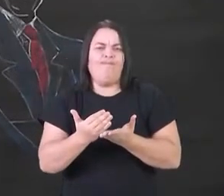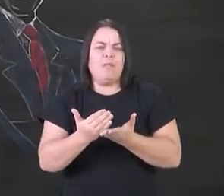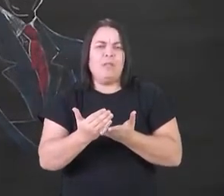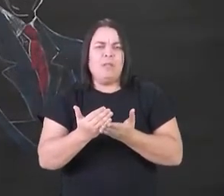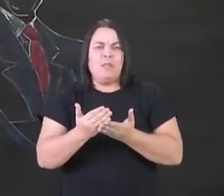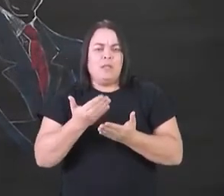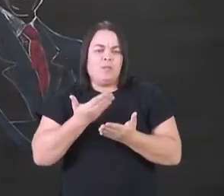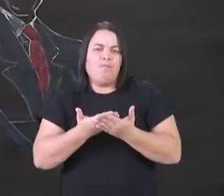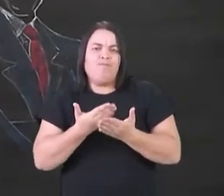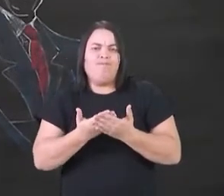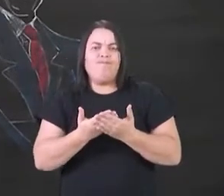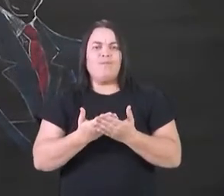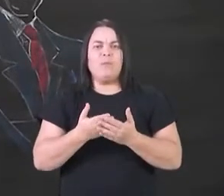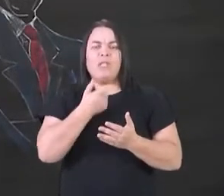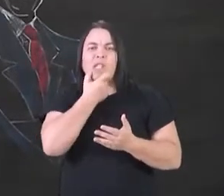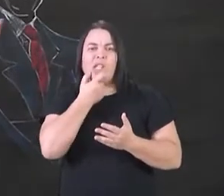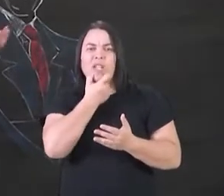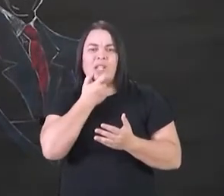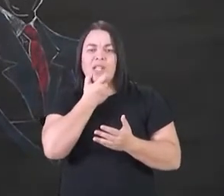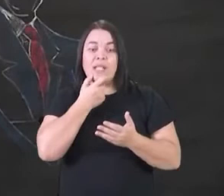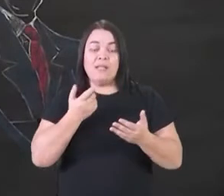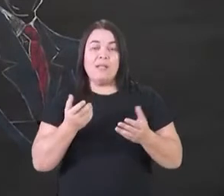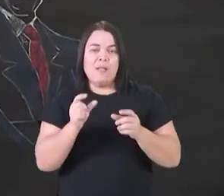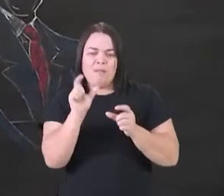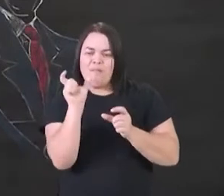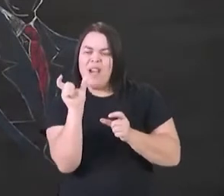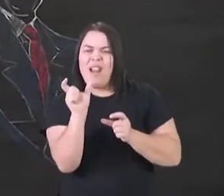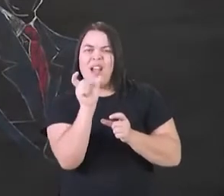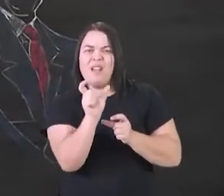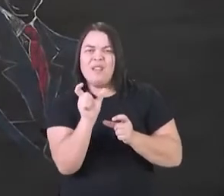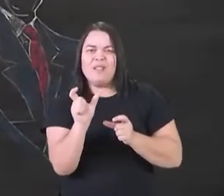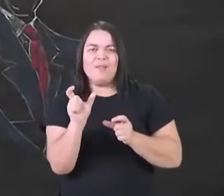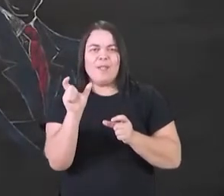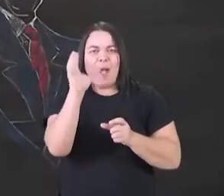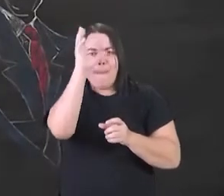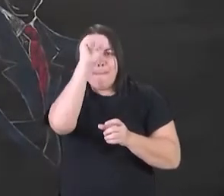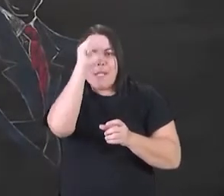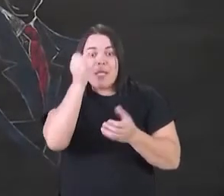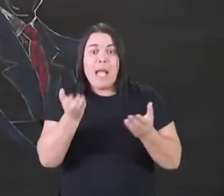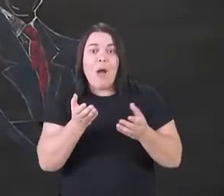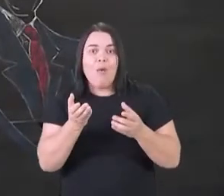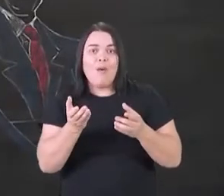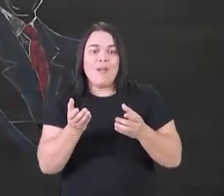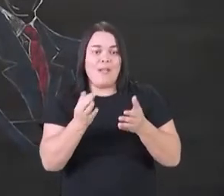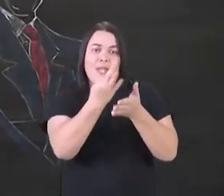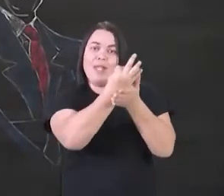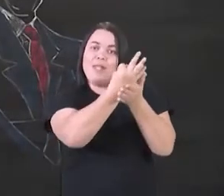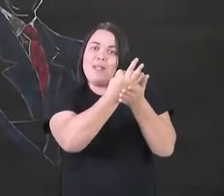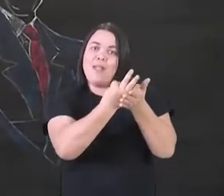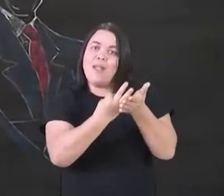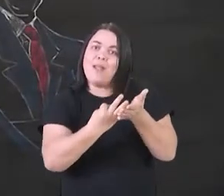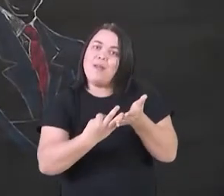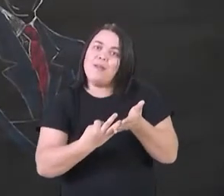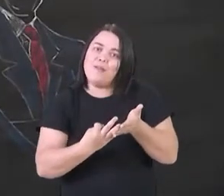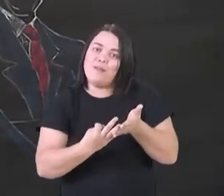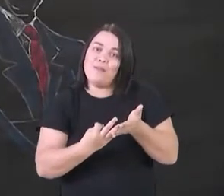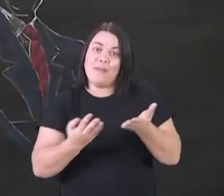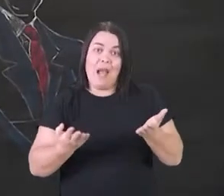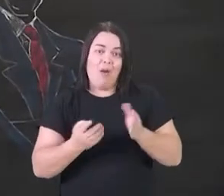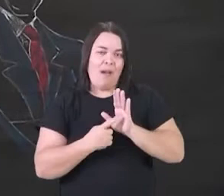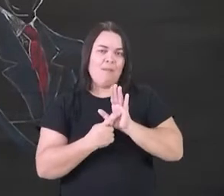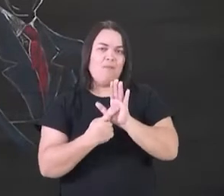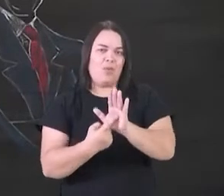pequenas orações tornam-se textos. E hoje eu trouxe para vocês uma forma de unir